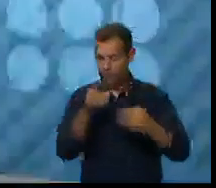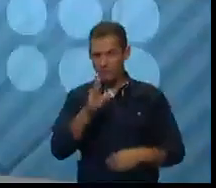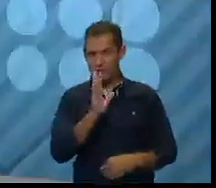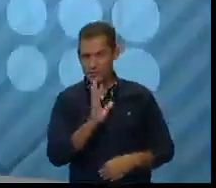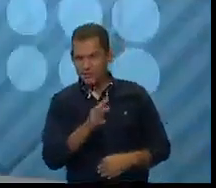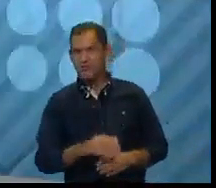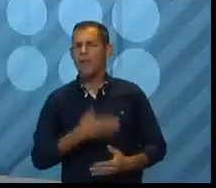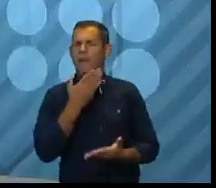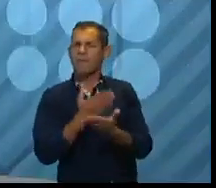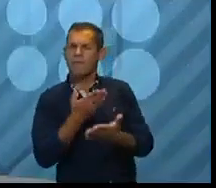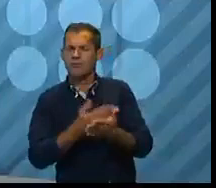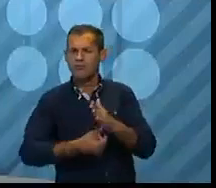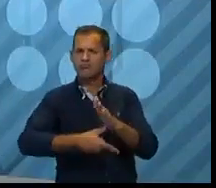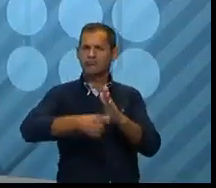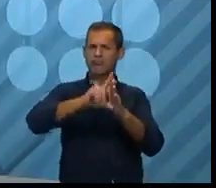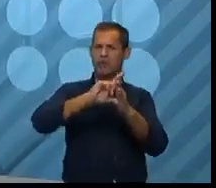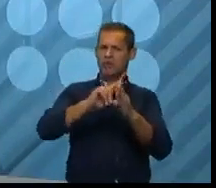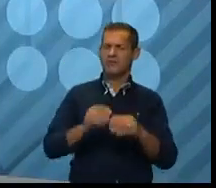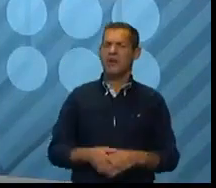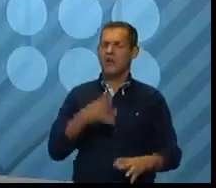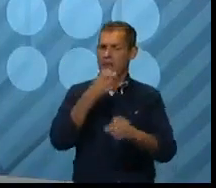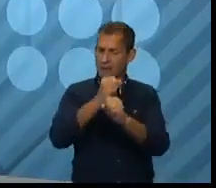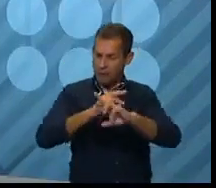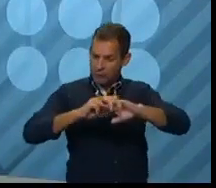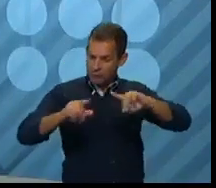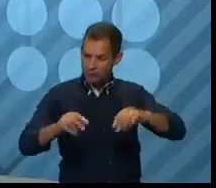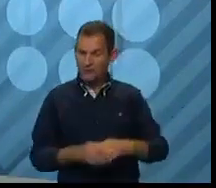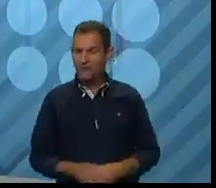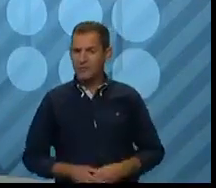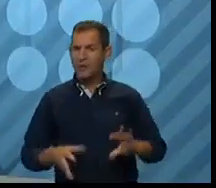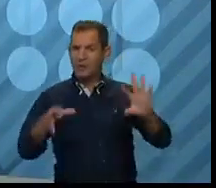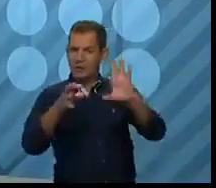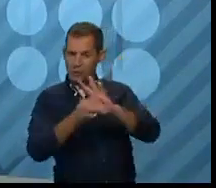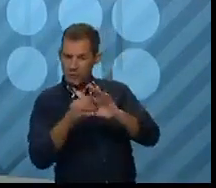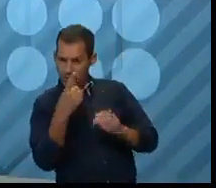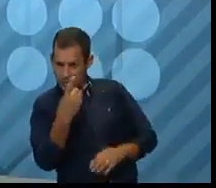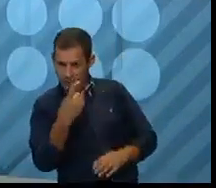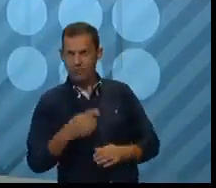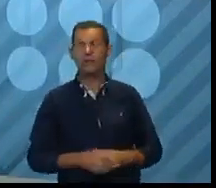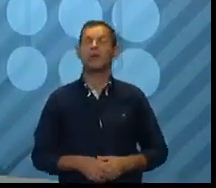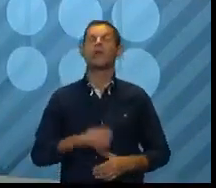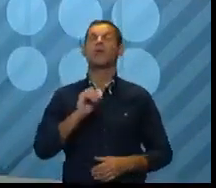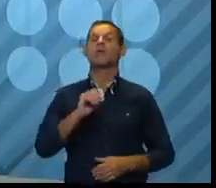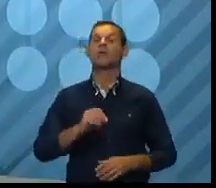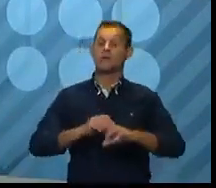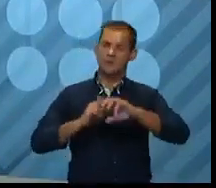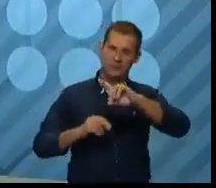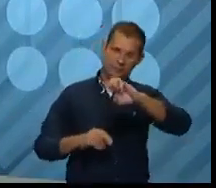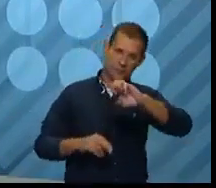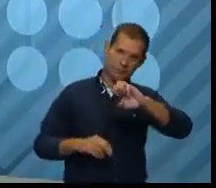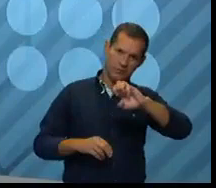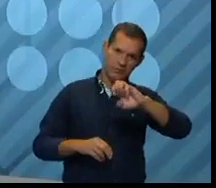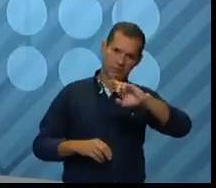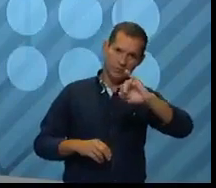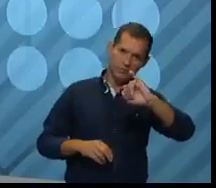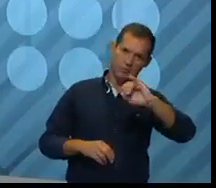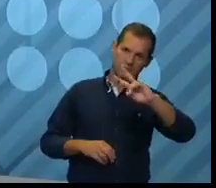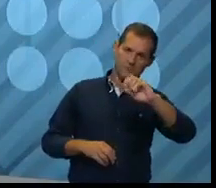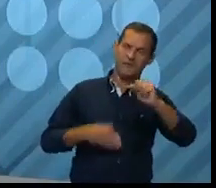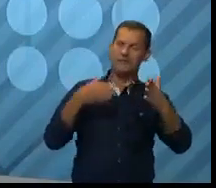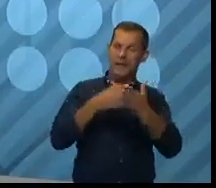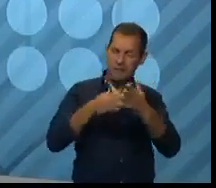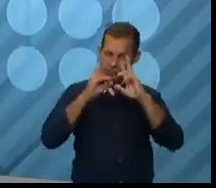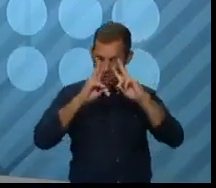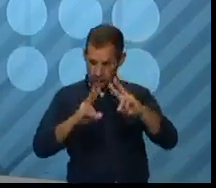já estudou anteriormente, lá em Cálculo Diferencial Integral 1, sobre as derivadas, sobre limites,